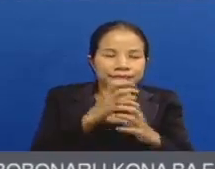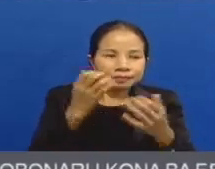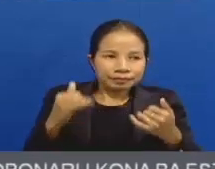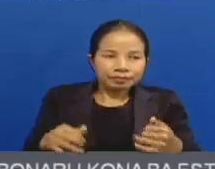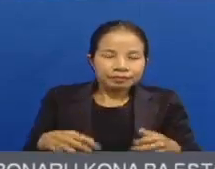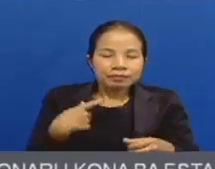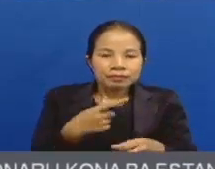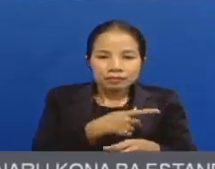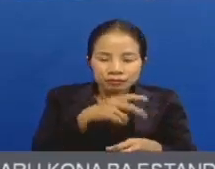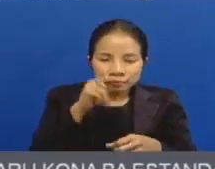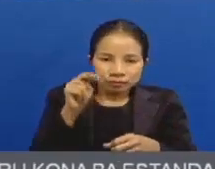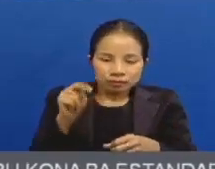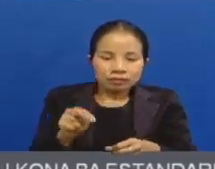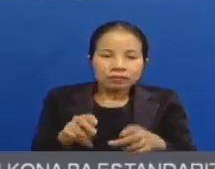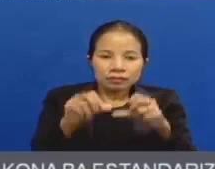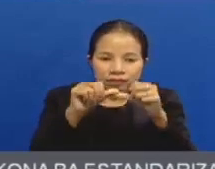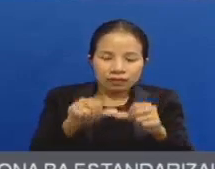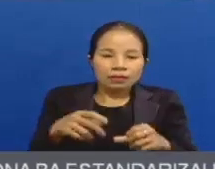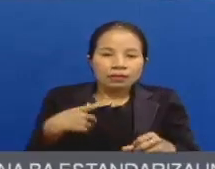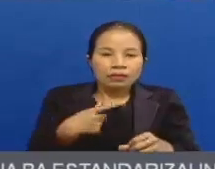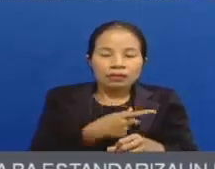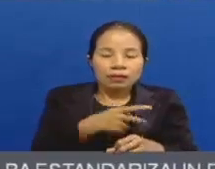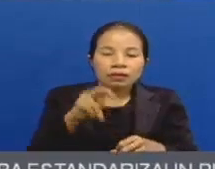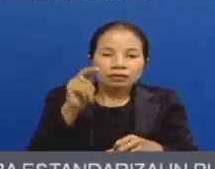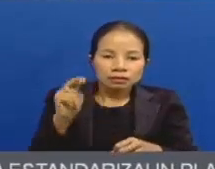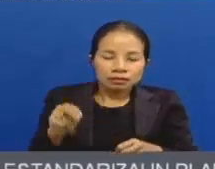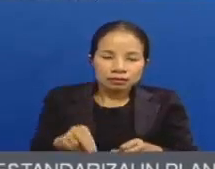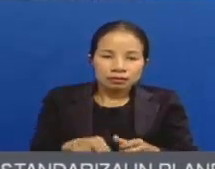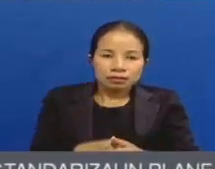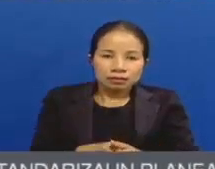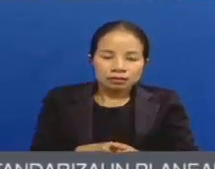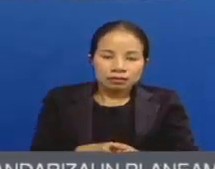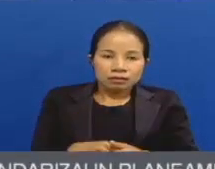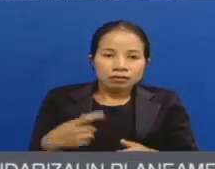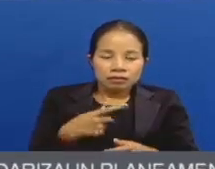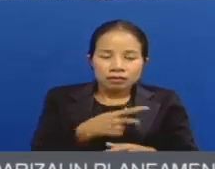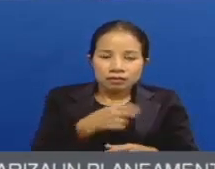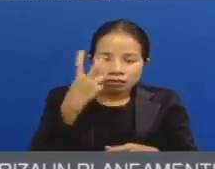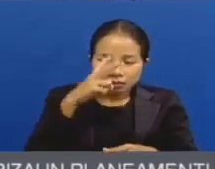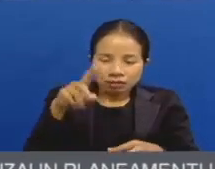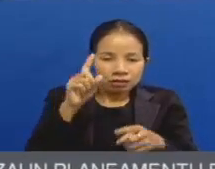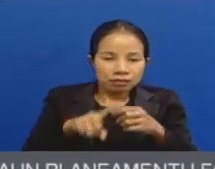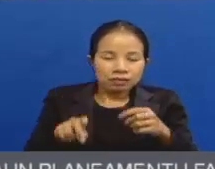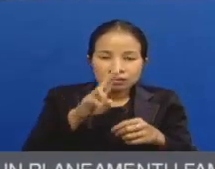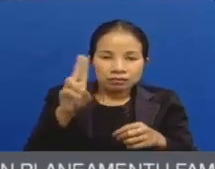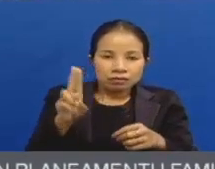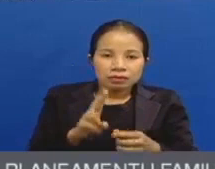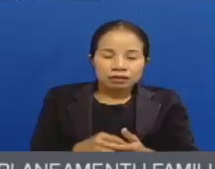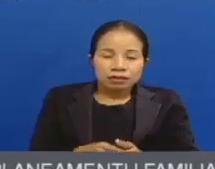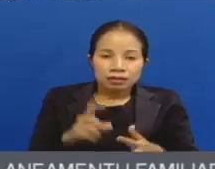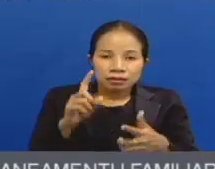Parlamento União, deve continuar Parlamento União, então, né? Parlamento Areca está com a bela usa ou não é? Foi uma